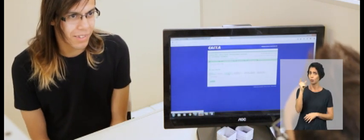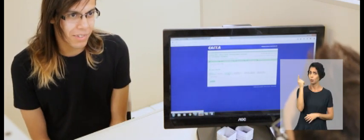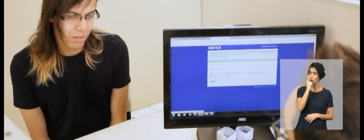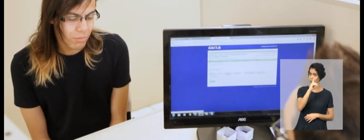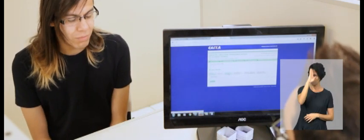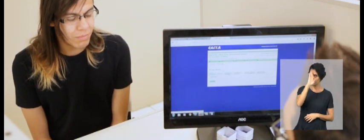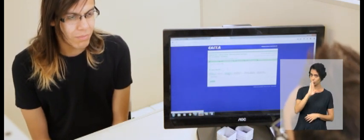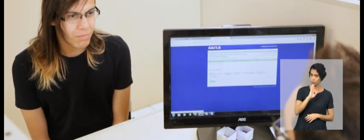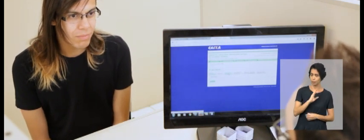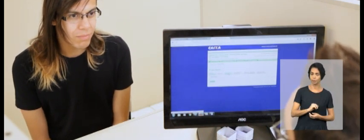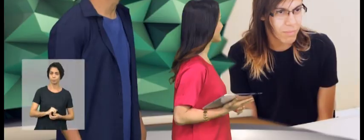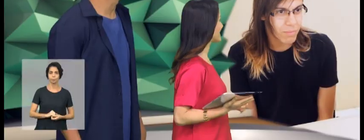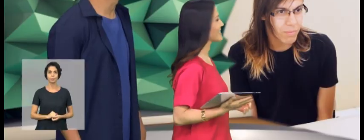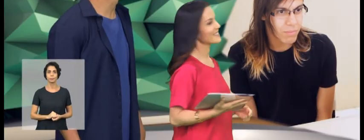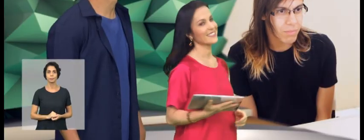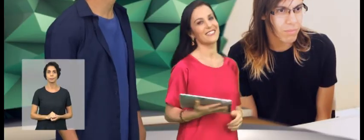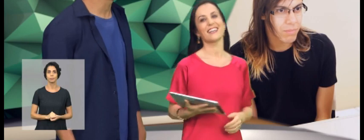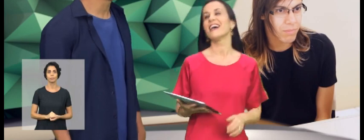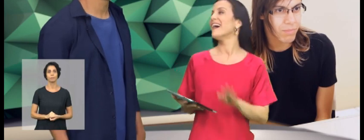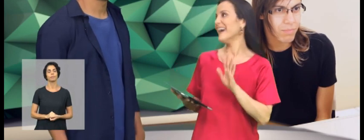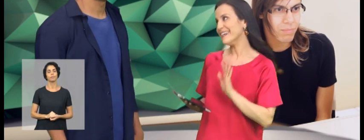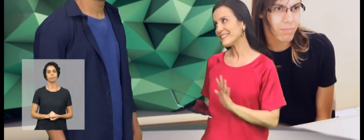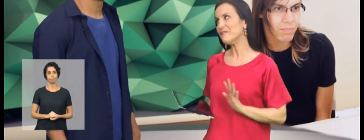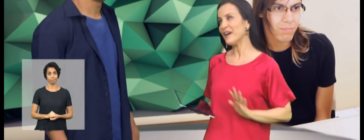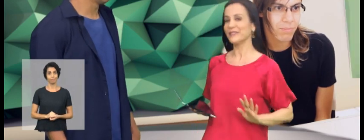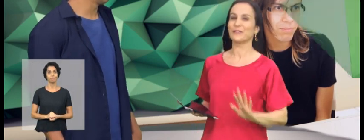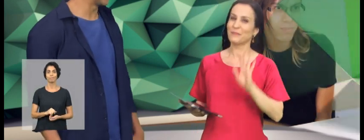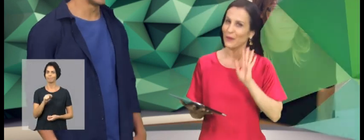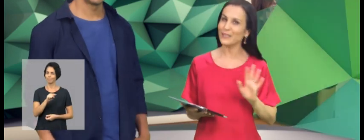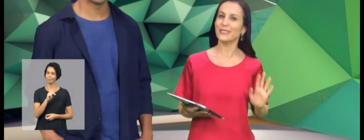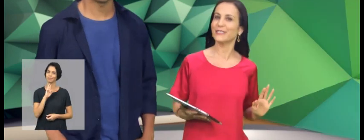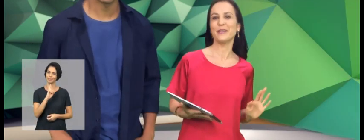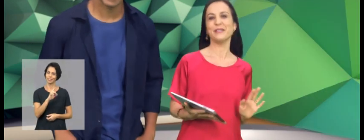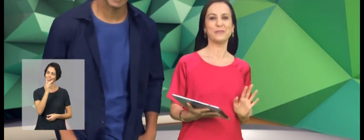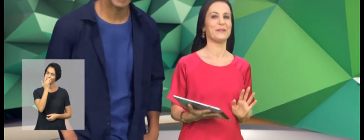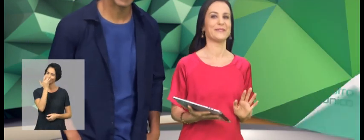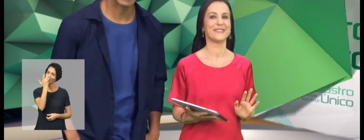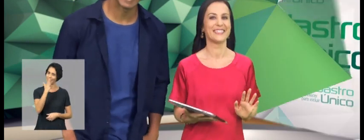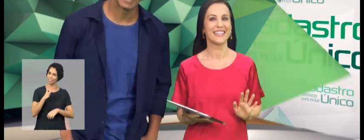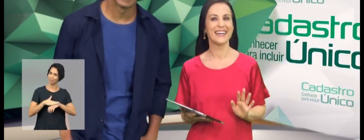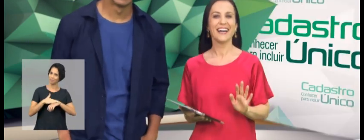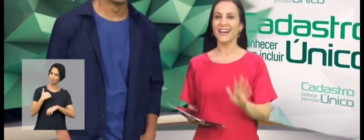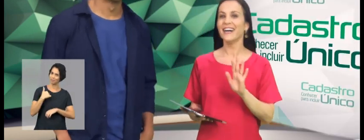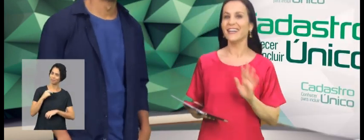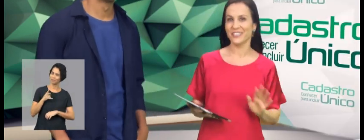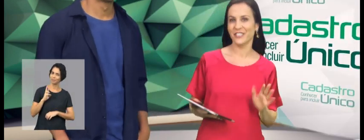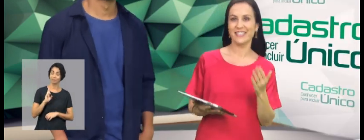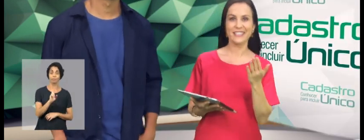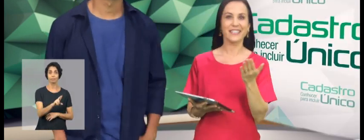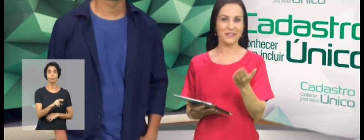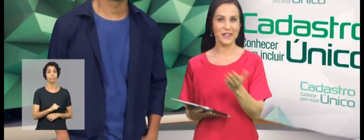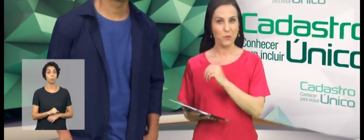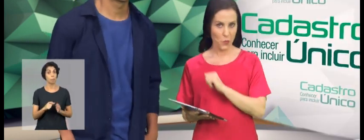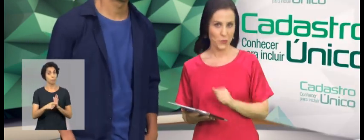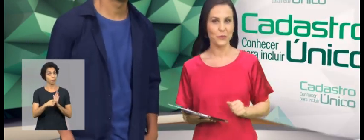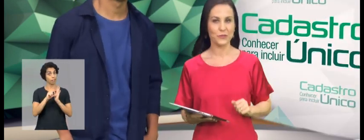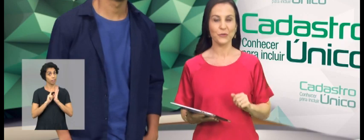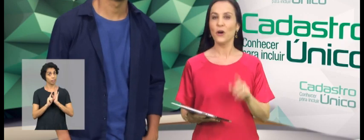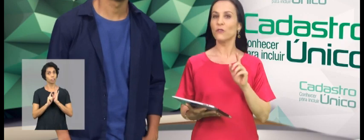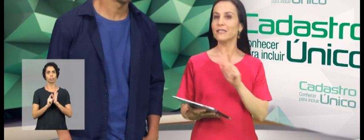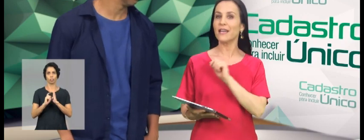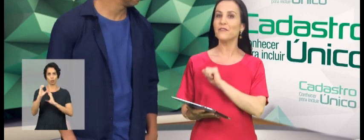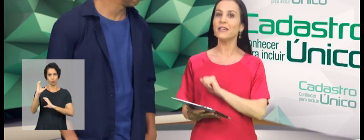conseguir essa isenção? A apresentadora sorri. Essa é fácil. Pode deixar que eu responda. Antes de se inscrever no